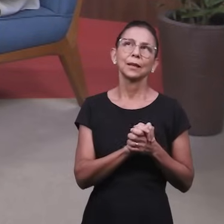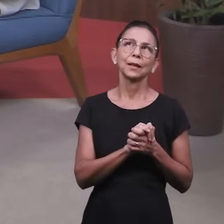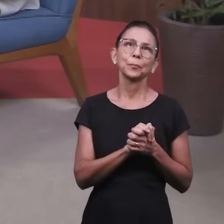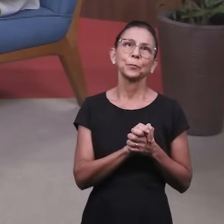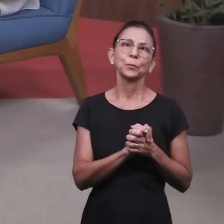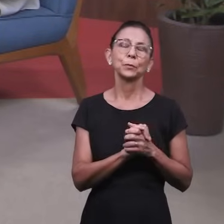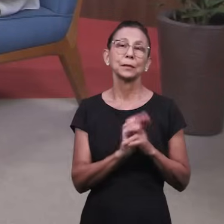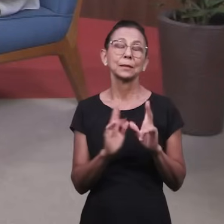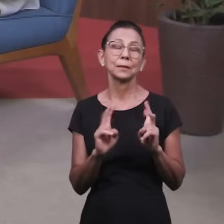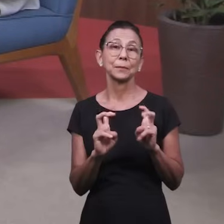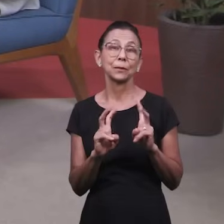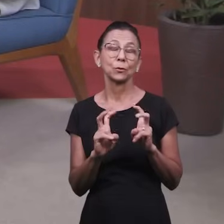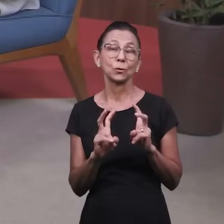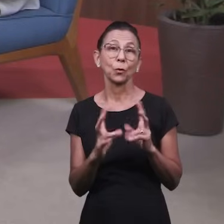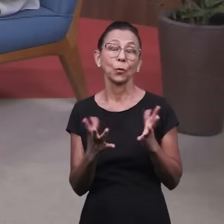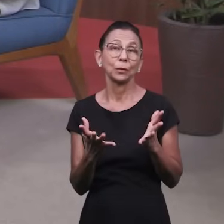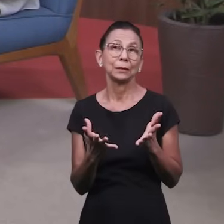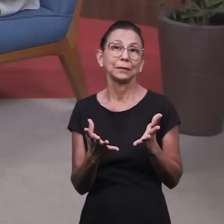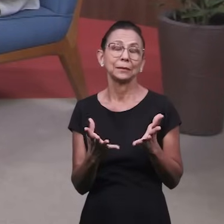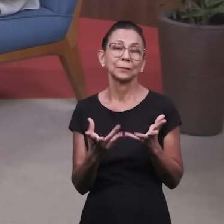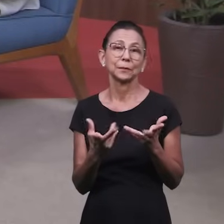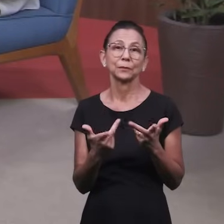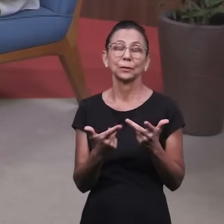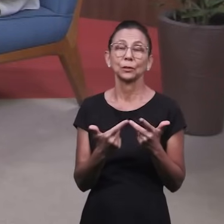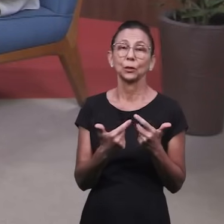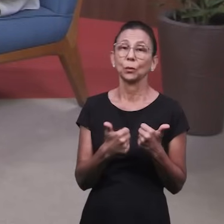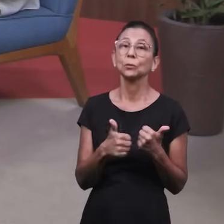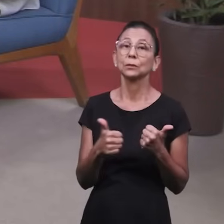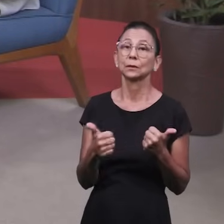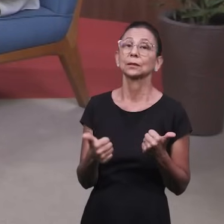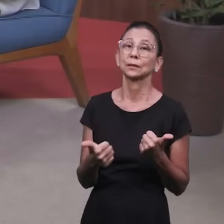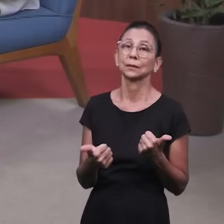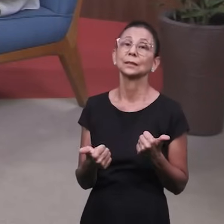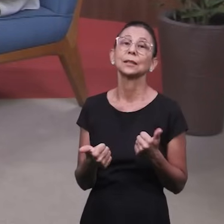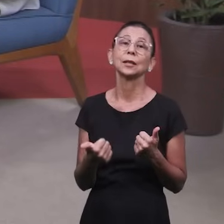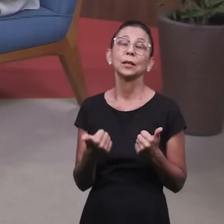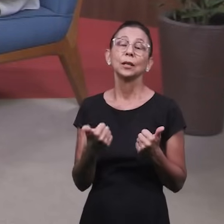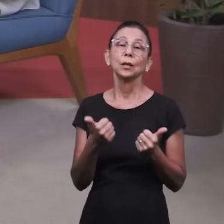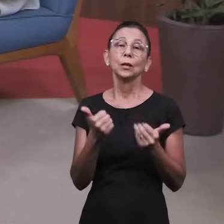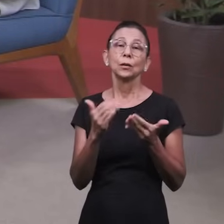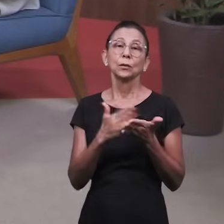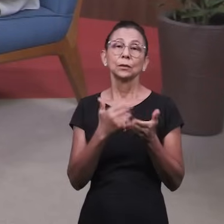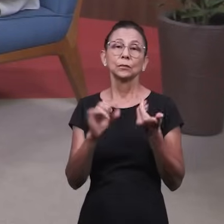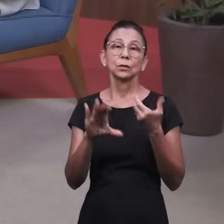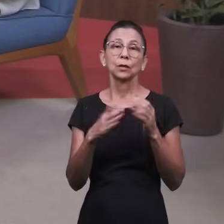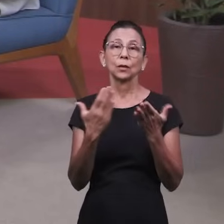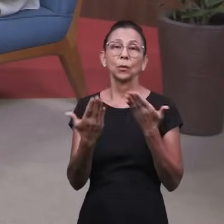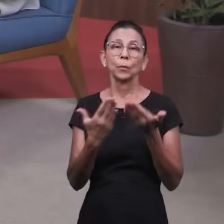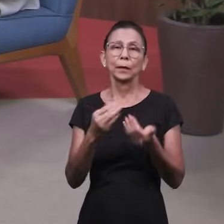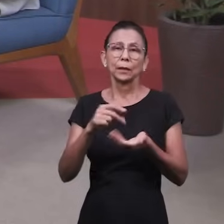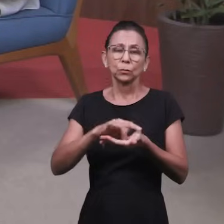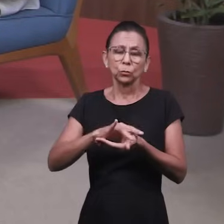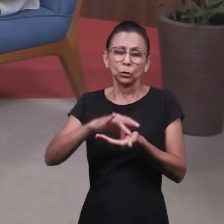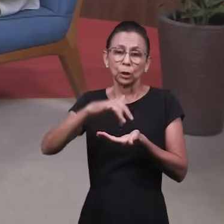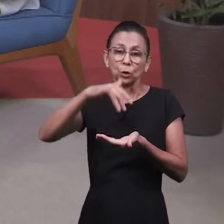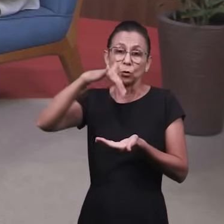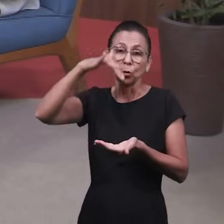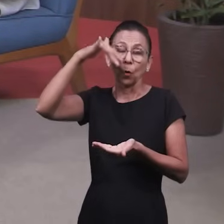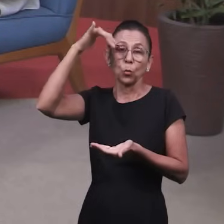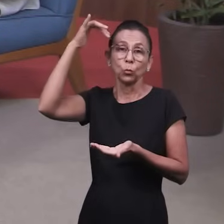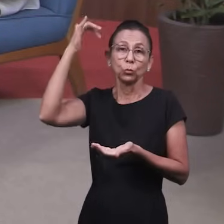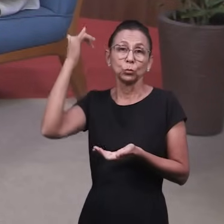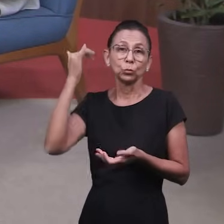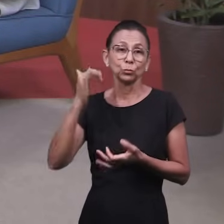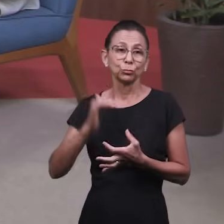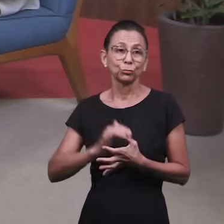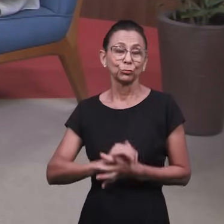manancial, porque o livro de Cantares realmente tem sido um tesouro inesgotável, uma fonte